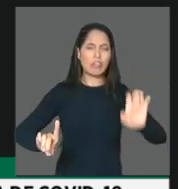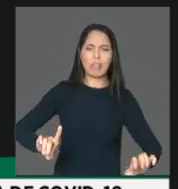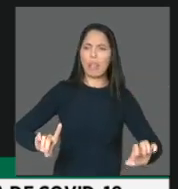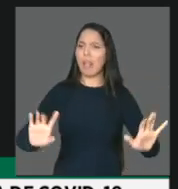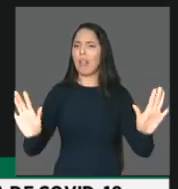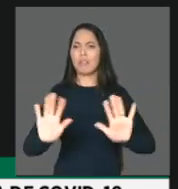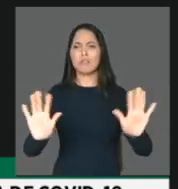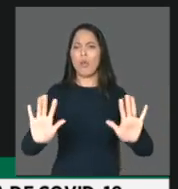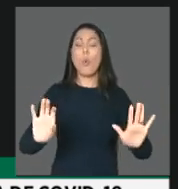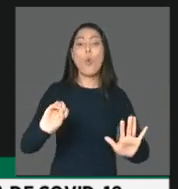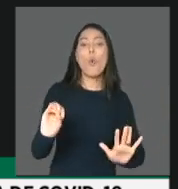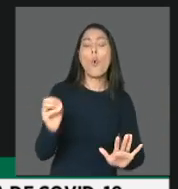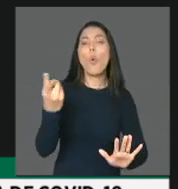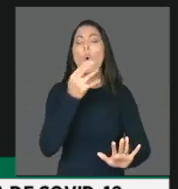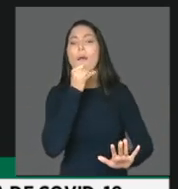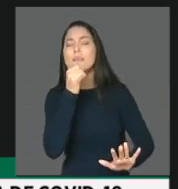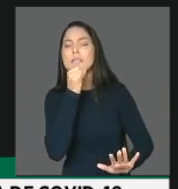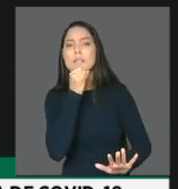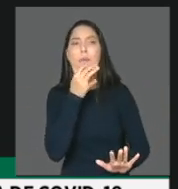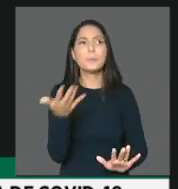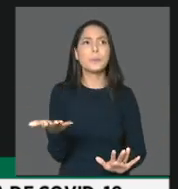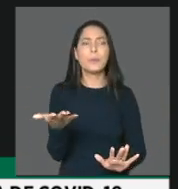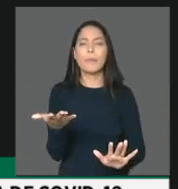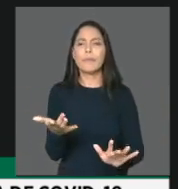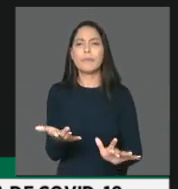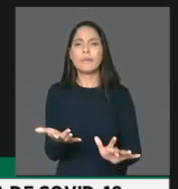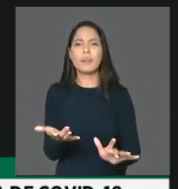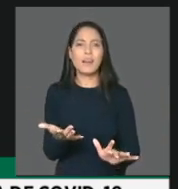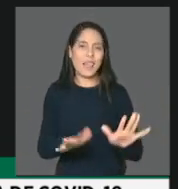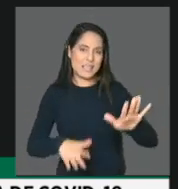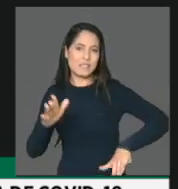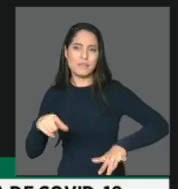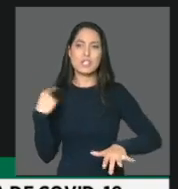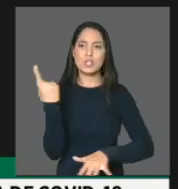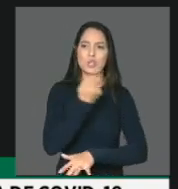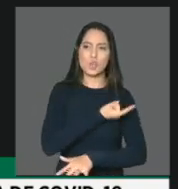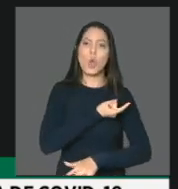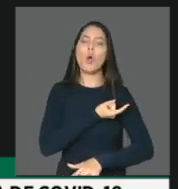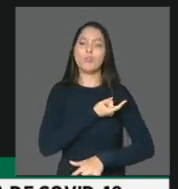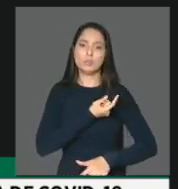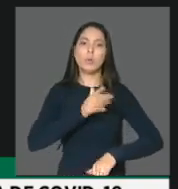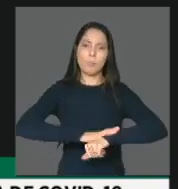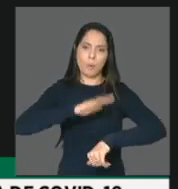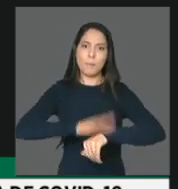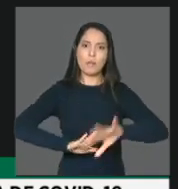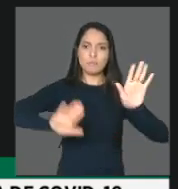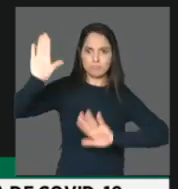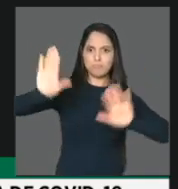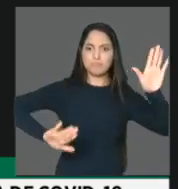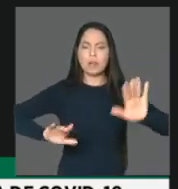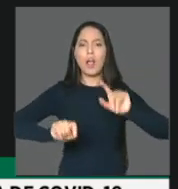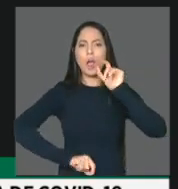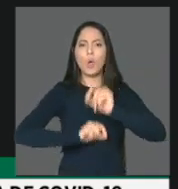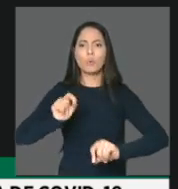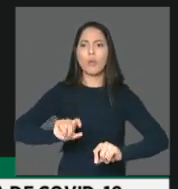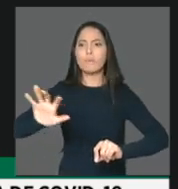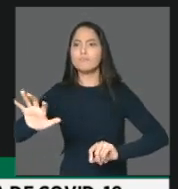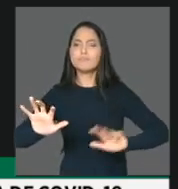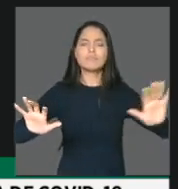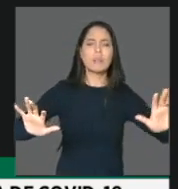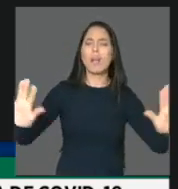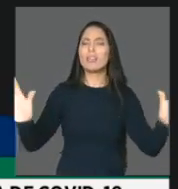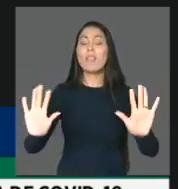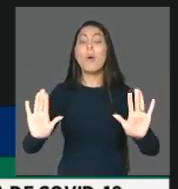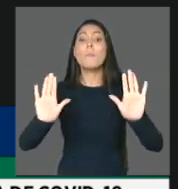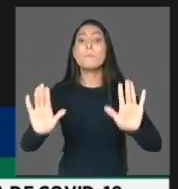ou que divide como, na maioria das vezes, nós nos dividimos no processo eleitoral. Mas estou falando de algo maior,